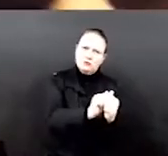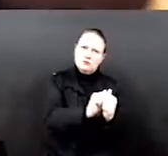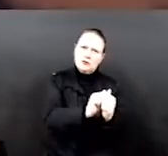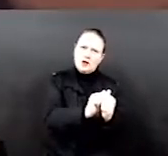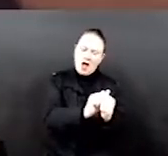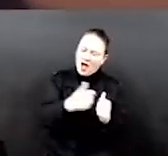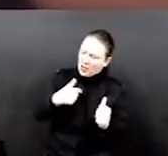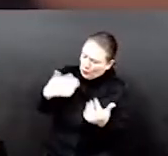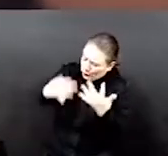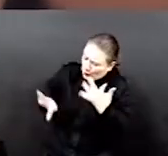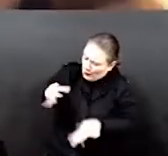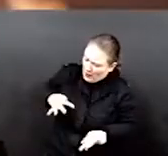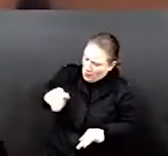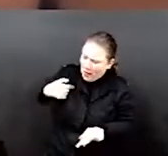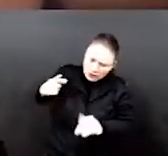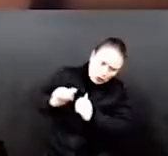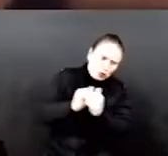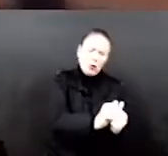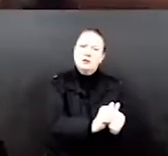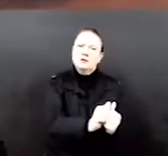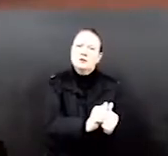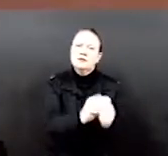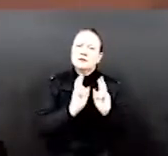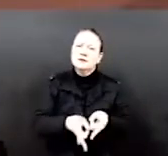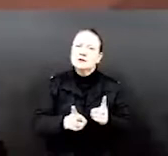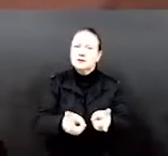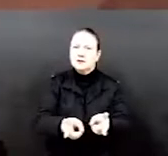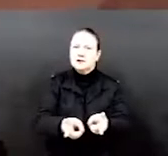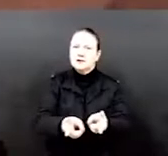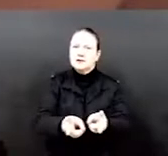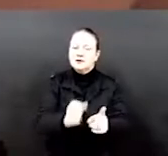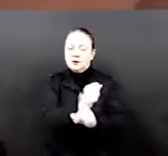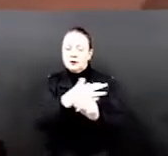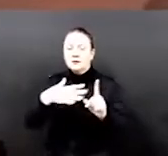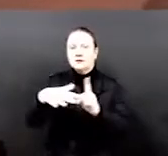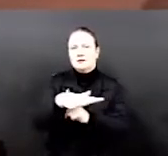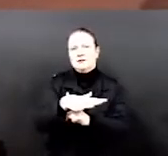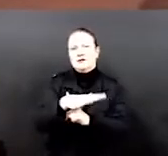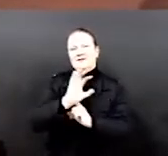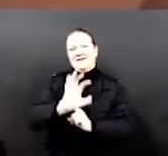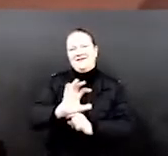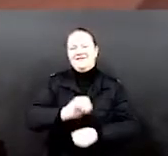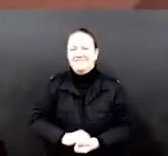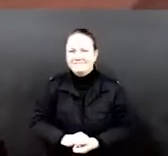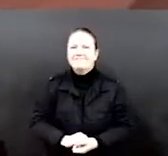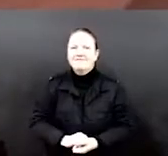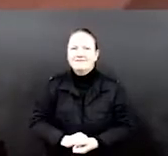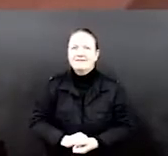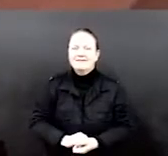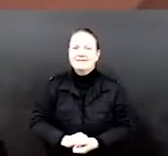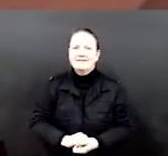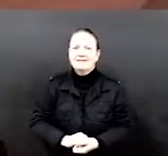doendo. Está no momento que a gente está doendo enquanto planeta, né? Enquanto sociedade. Muitas pessoas morrendo em espaço de